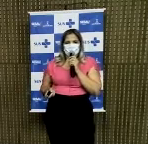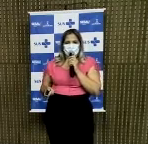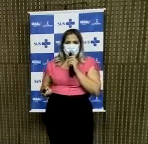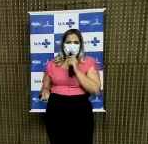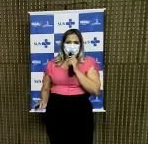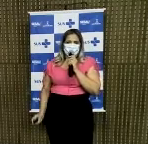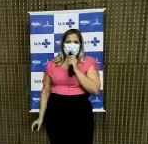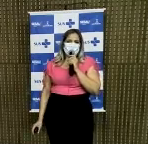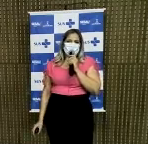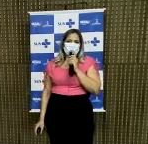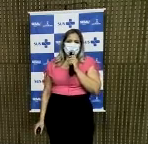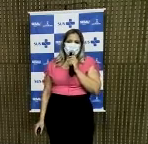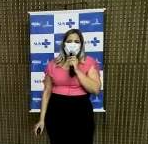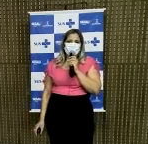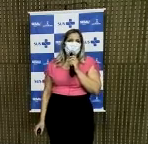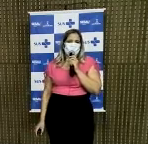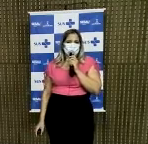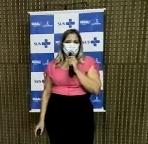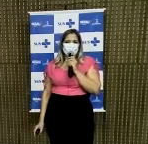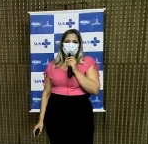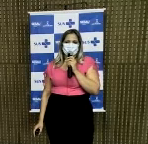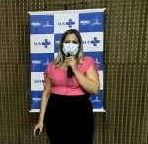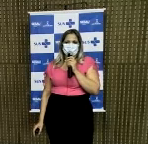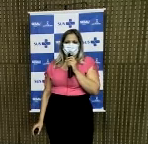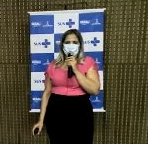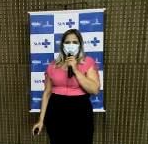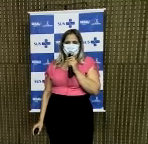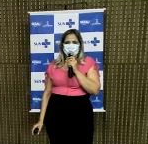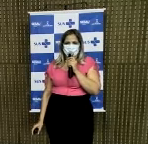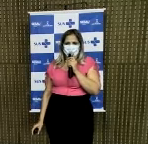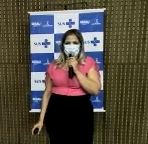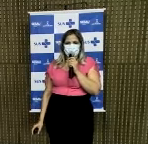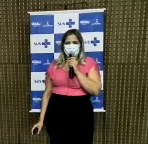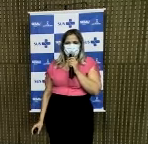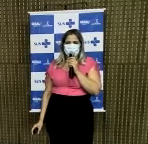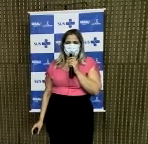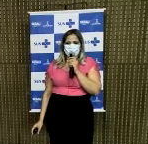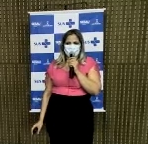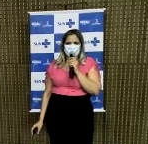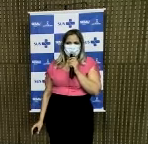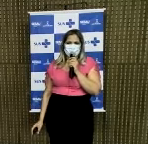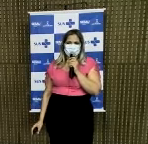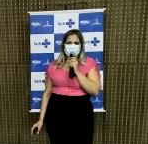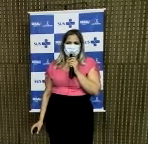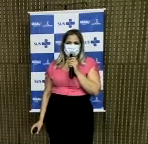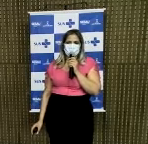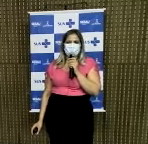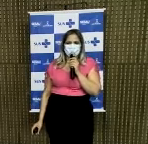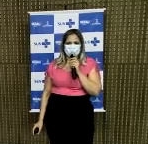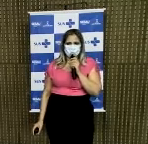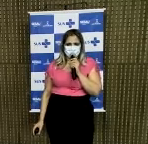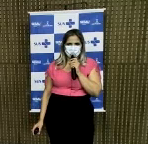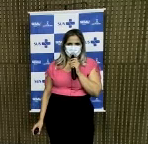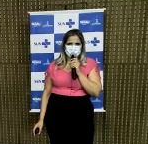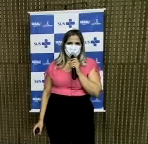Eu sou parte de uma equipe, então, quando venço, não sou eu apenas que vence. De certa forma, termino o trabalho de um grupo